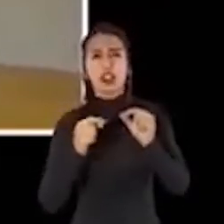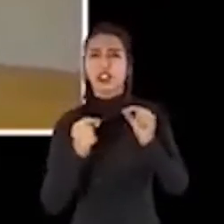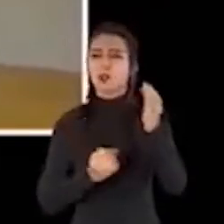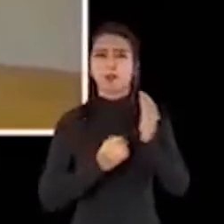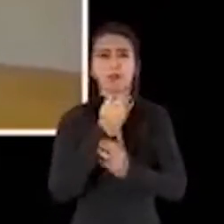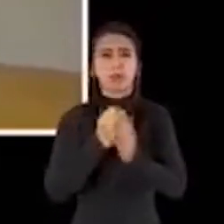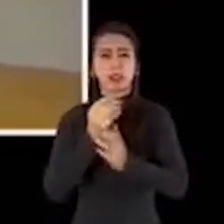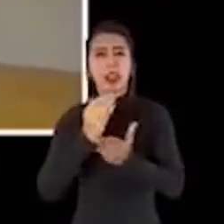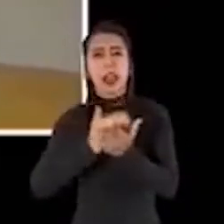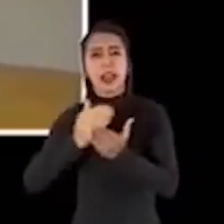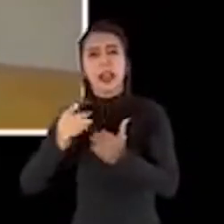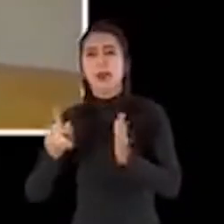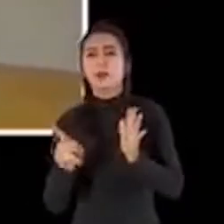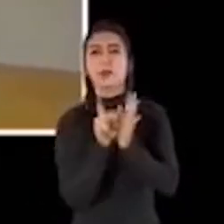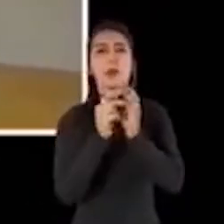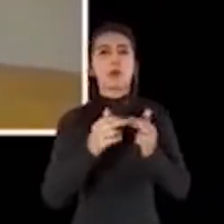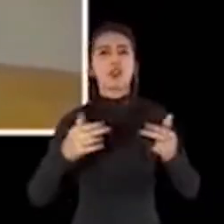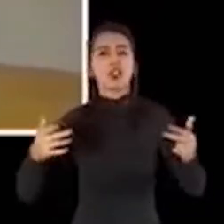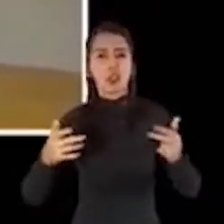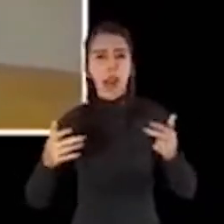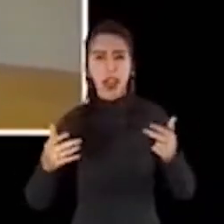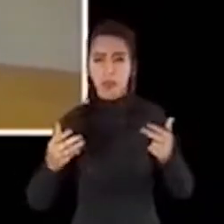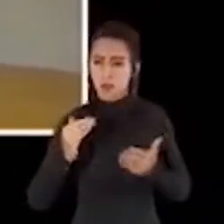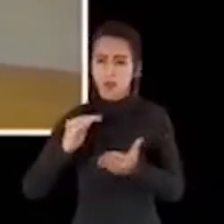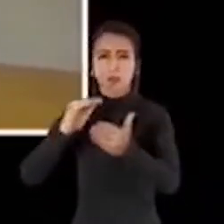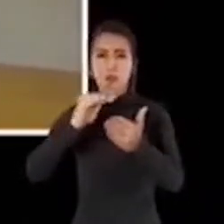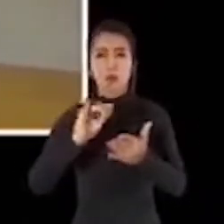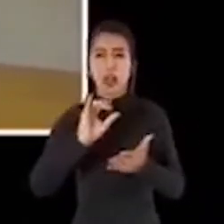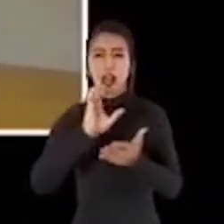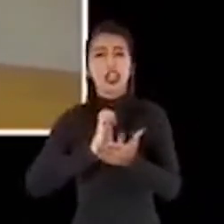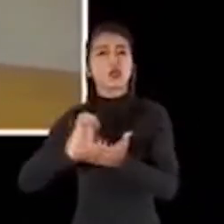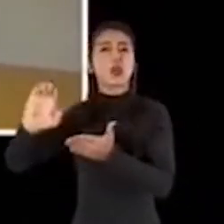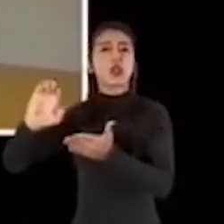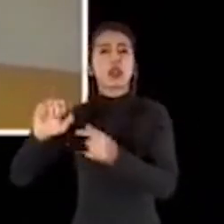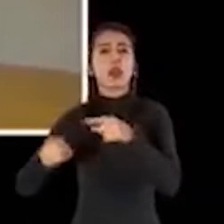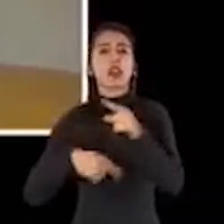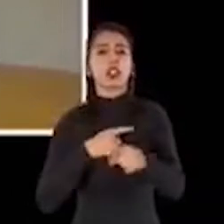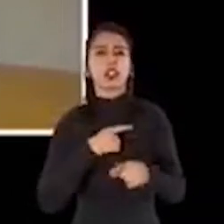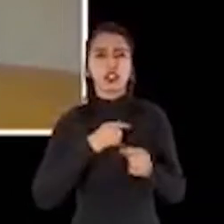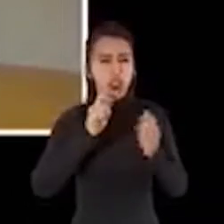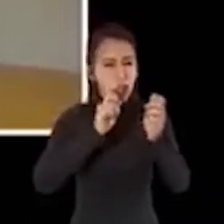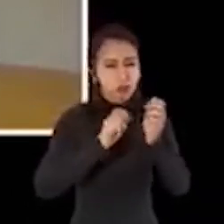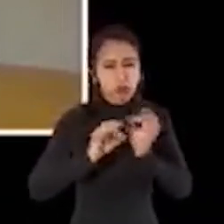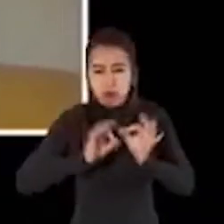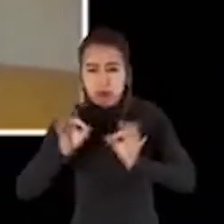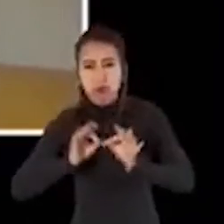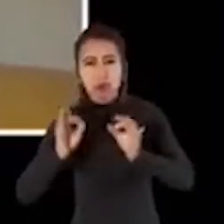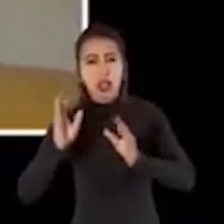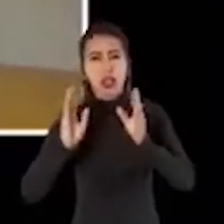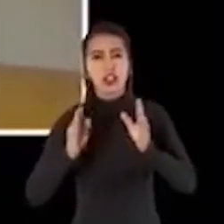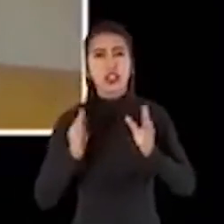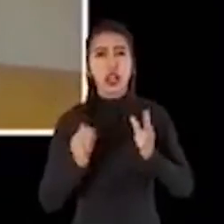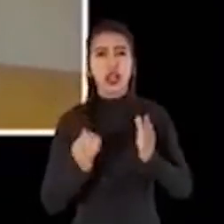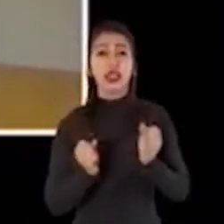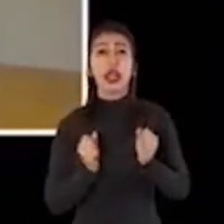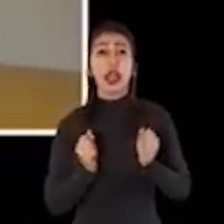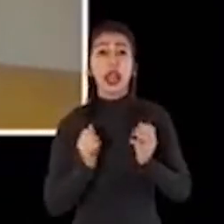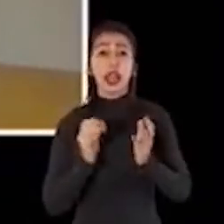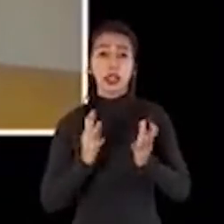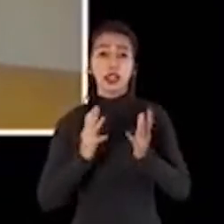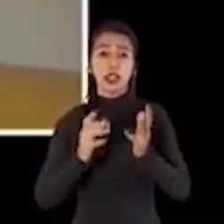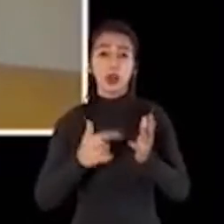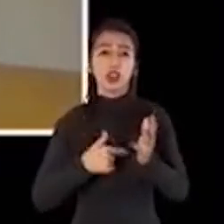para exportação. Esse mercado todo regulado e preparado já está sendo desenhado e já está em ação, já